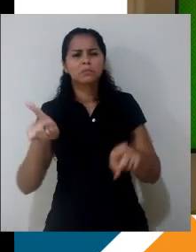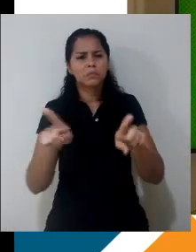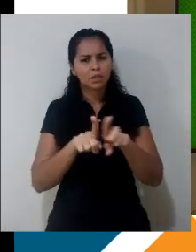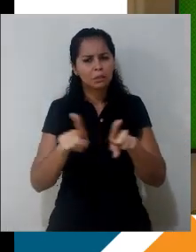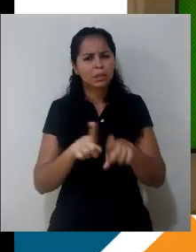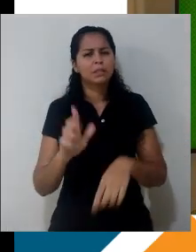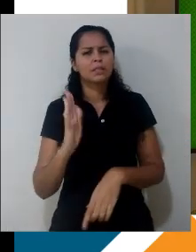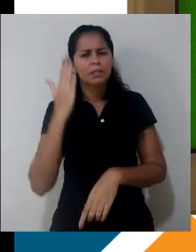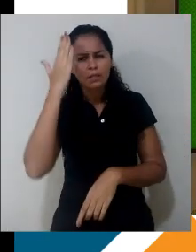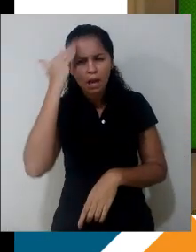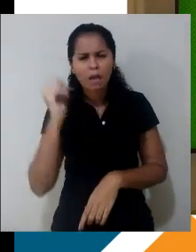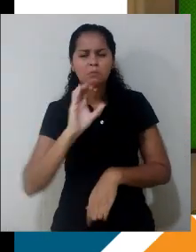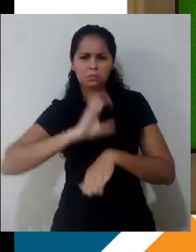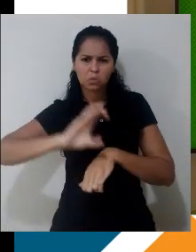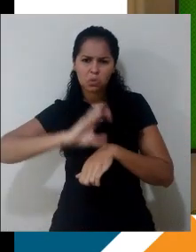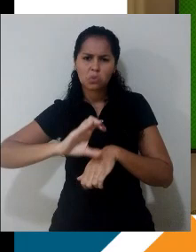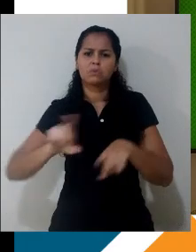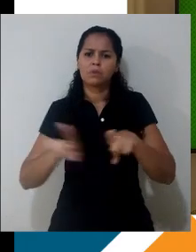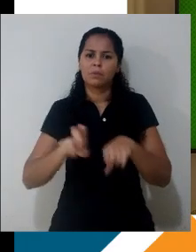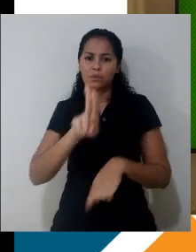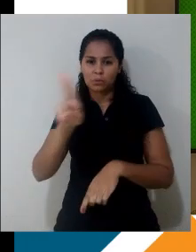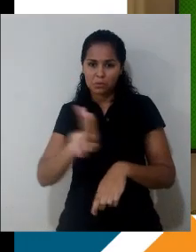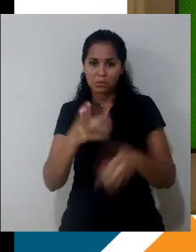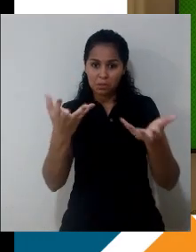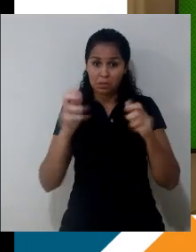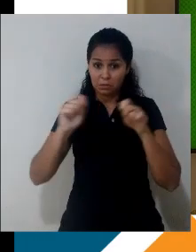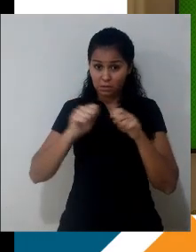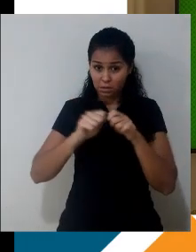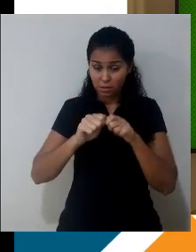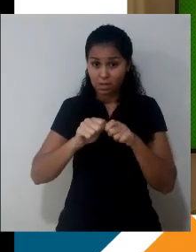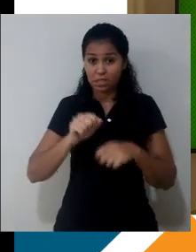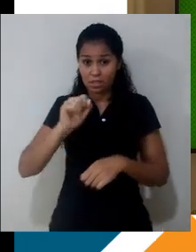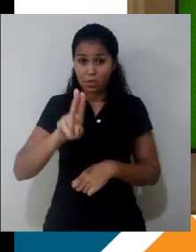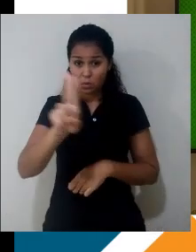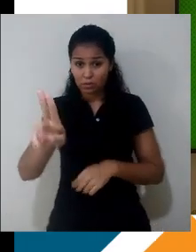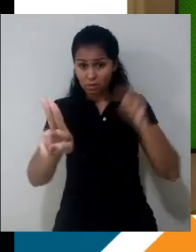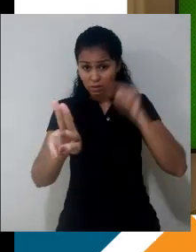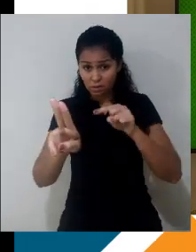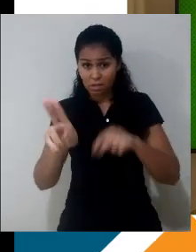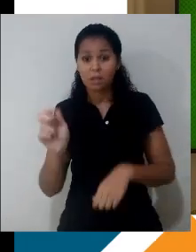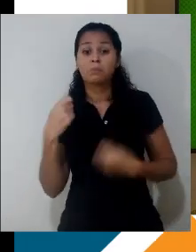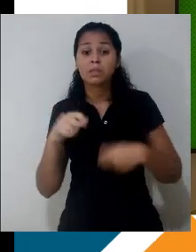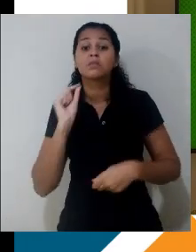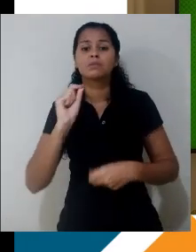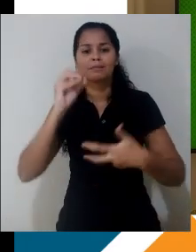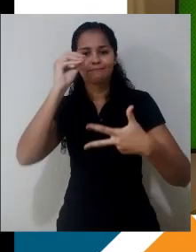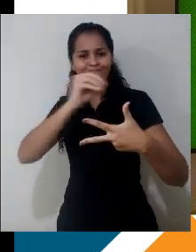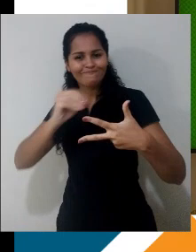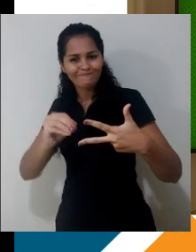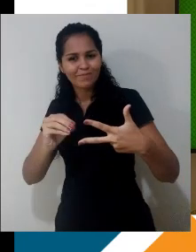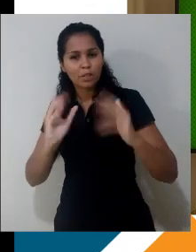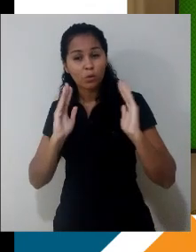curso que vocês queiram fazer e a universidade, e se essa universidade, o acesso a ela é por meio do Enem, ou seja, o foco de vocês